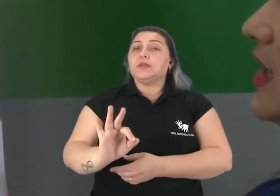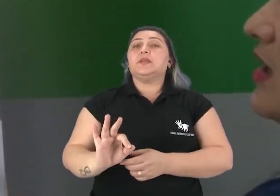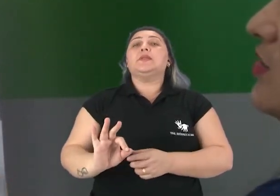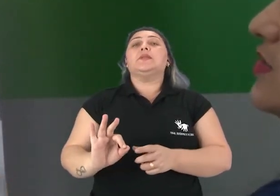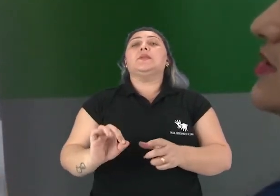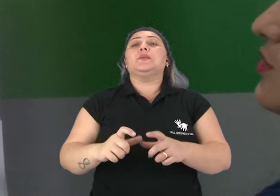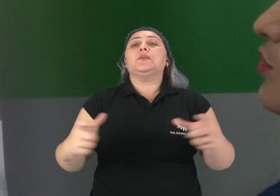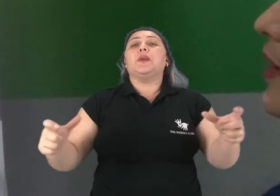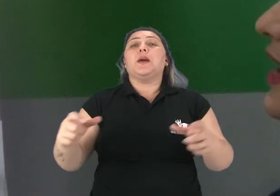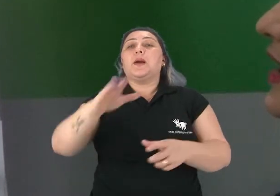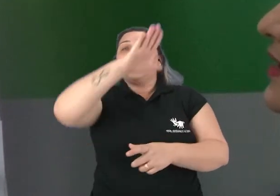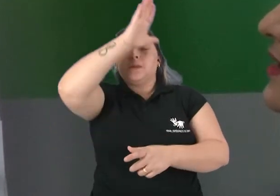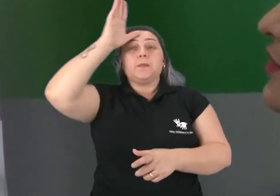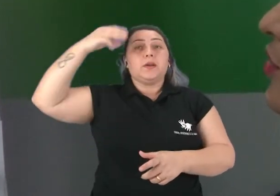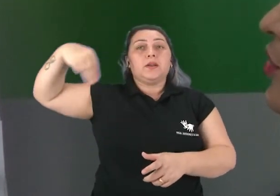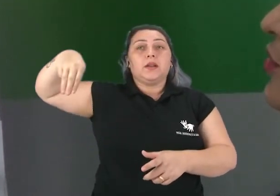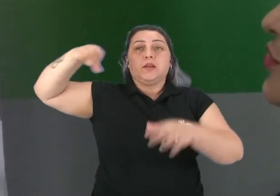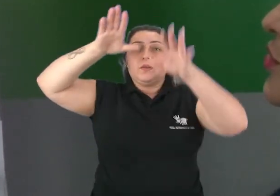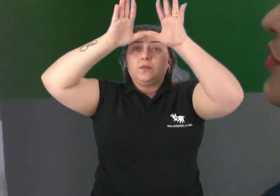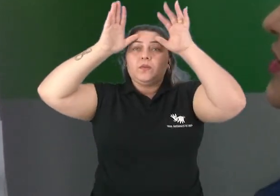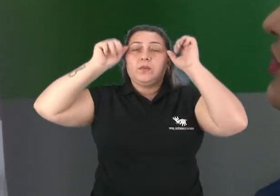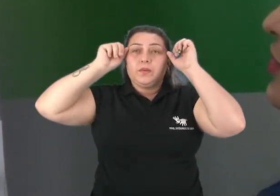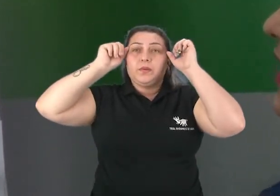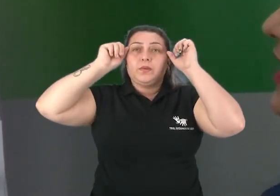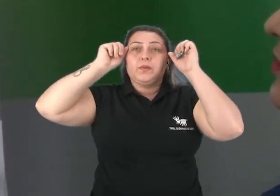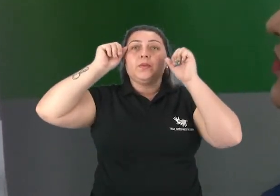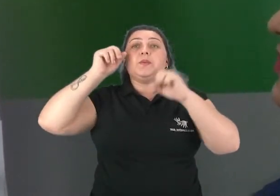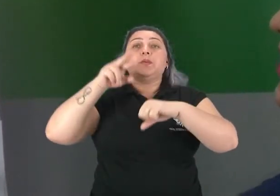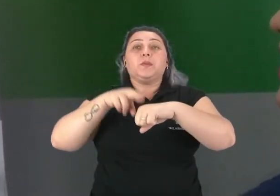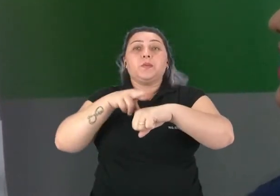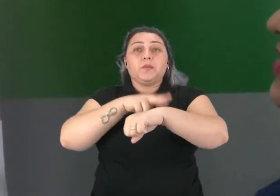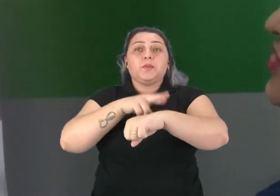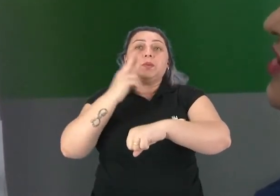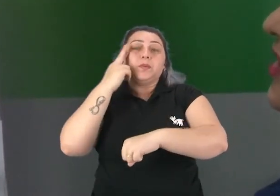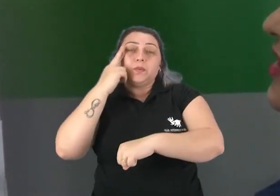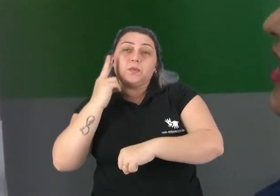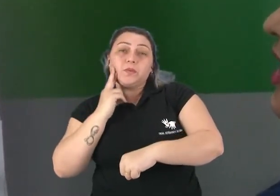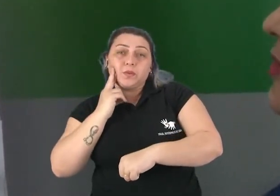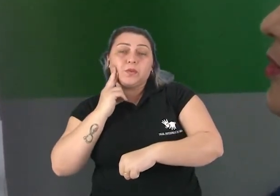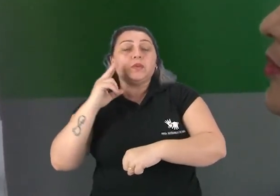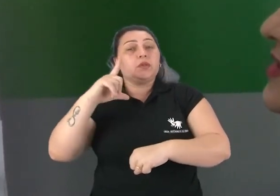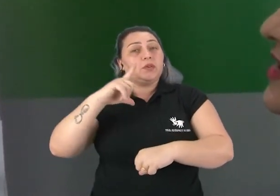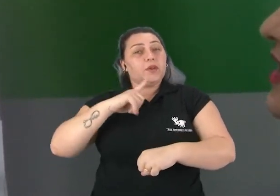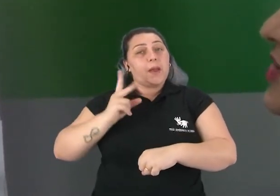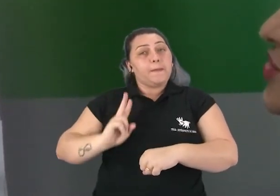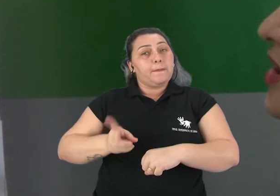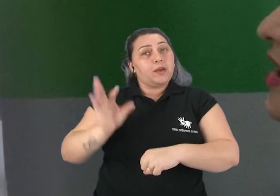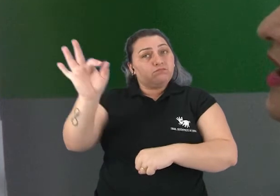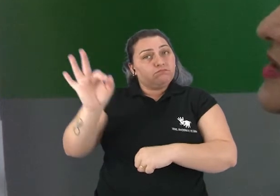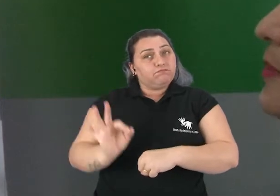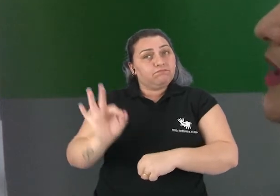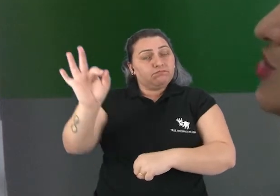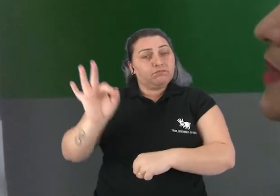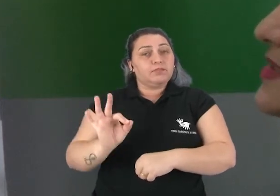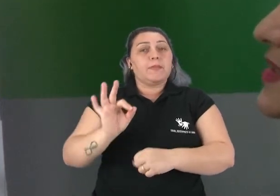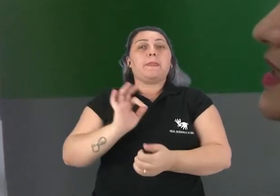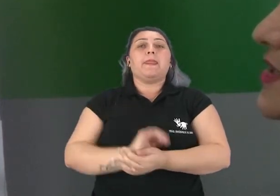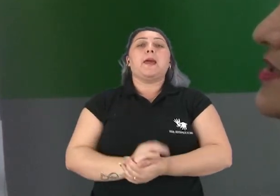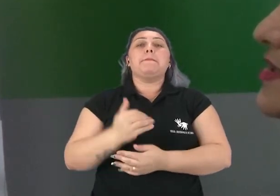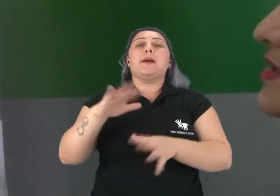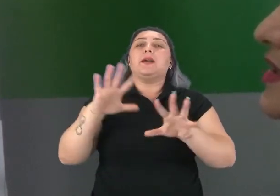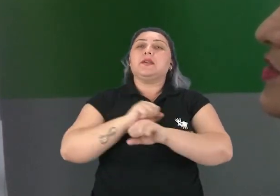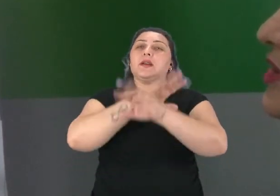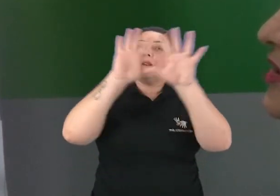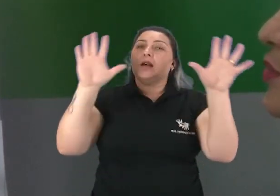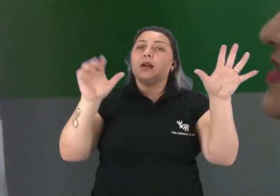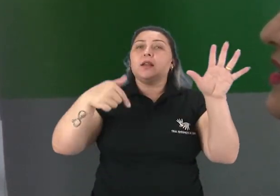Então, Manaus, o Acre, Rondônia, Roraima, eles têm a mesma porcentagem, que é essa parte mais clara